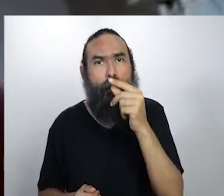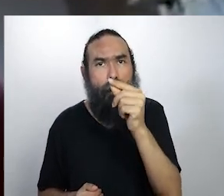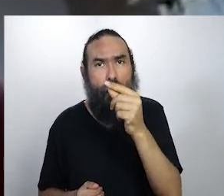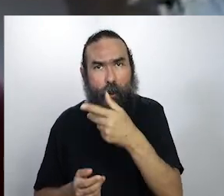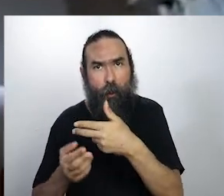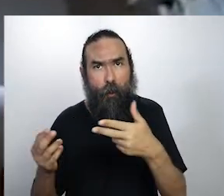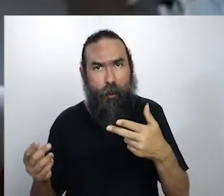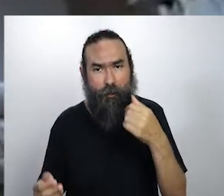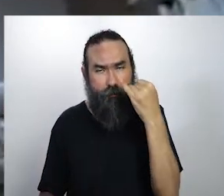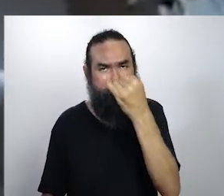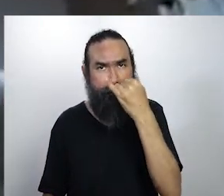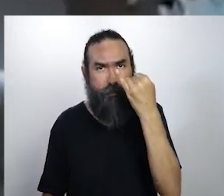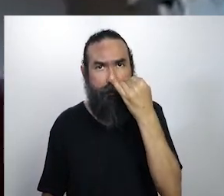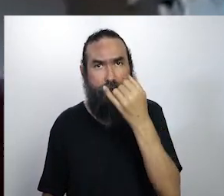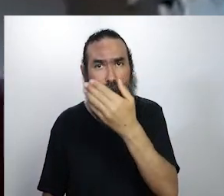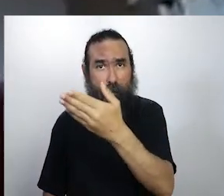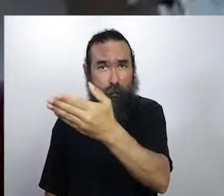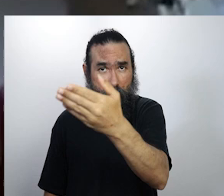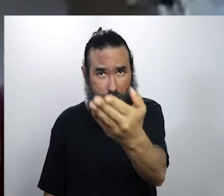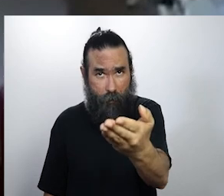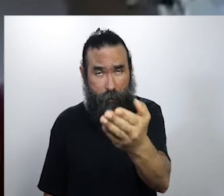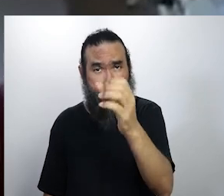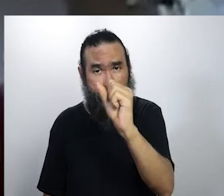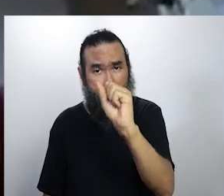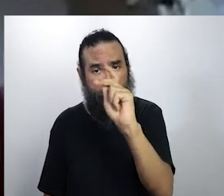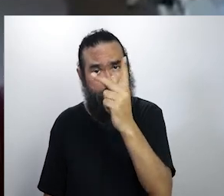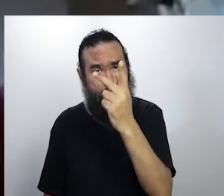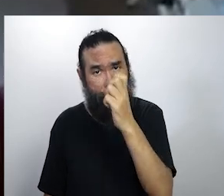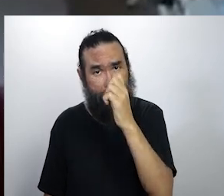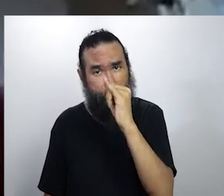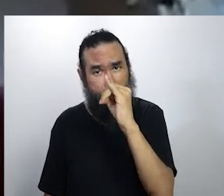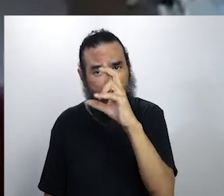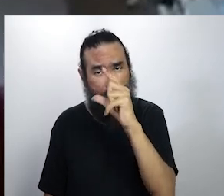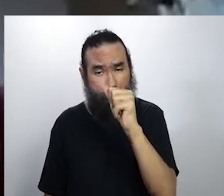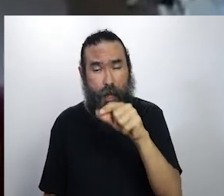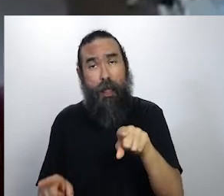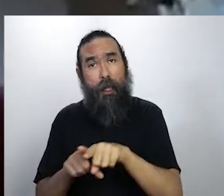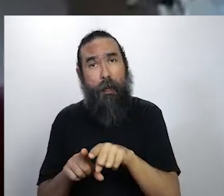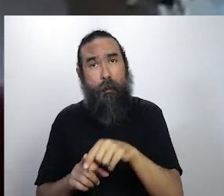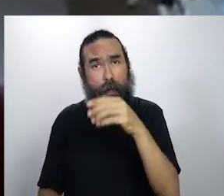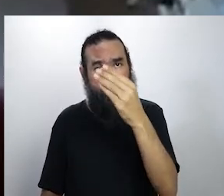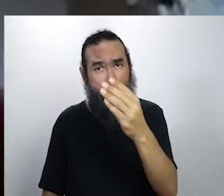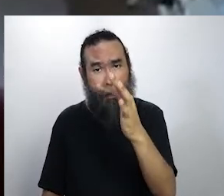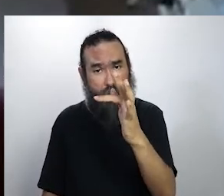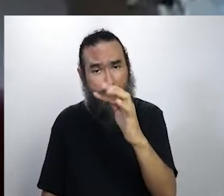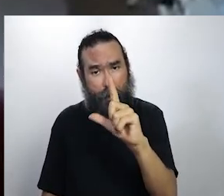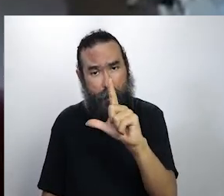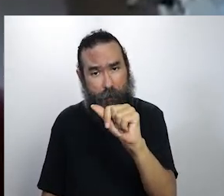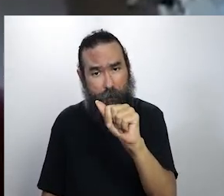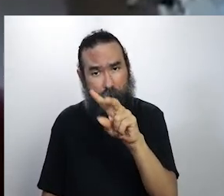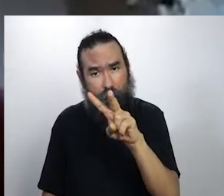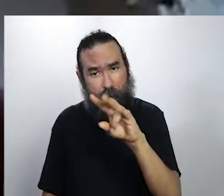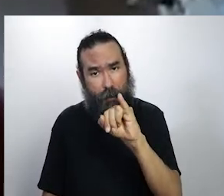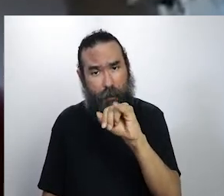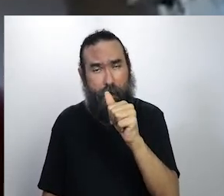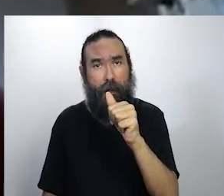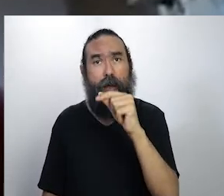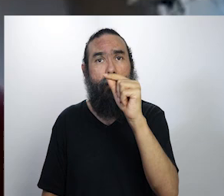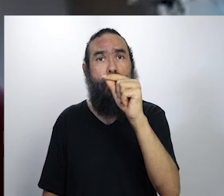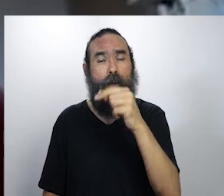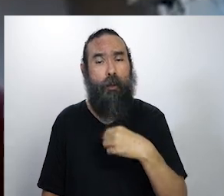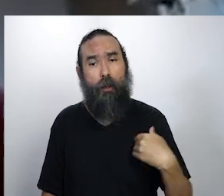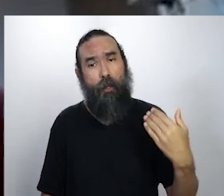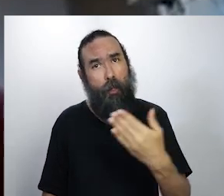para a Flávia. Nós estamos trabalhando, nós vamos provavelmente trabalhar com o Tainacan também. O Tainacan, ele é um